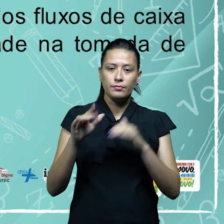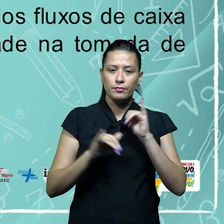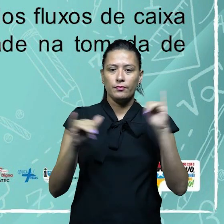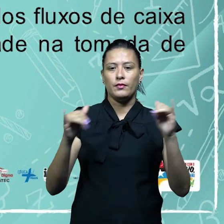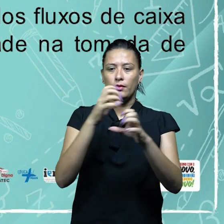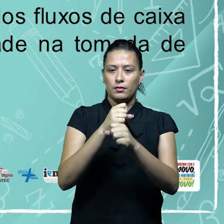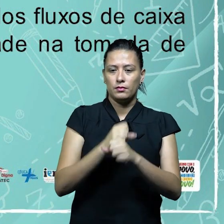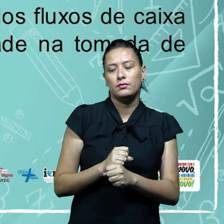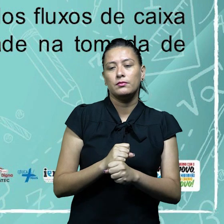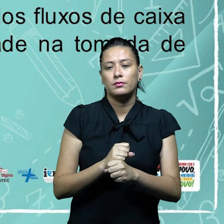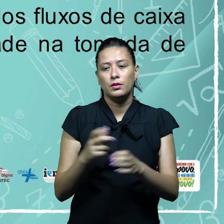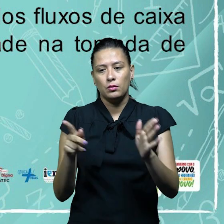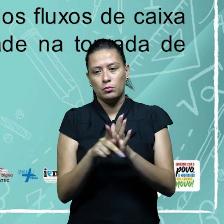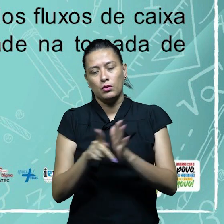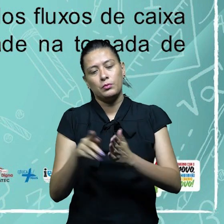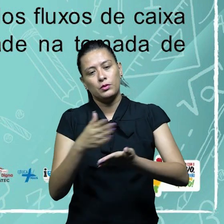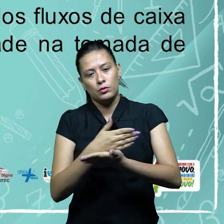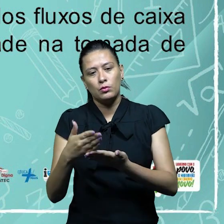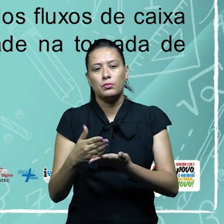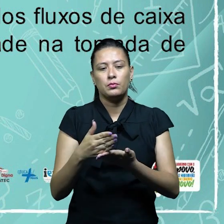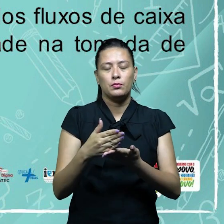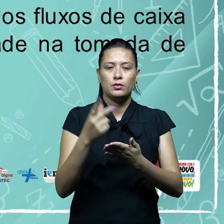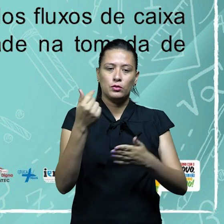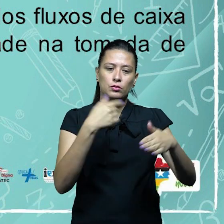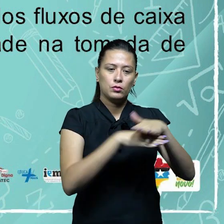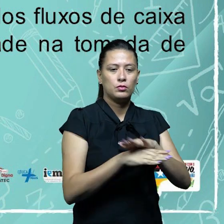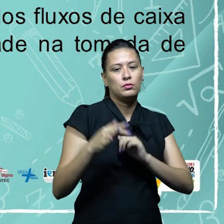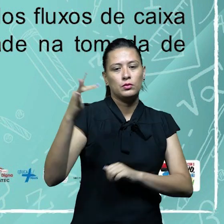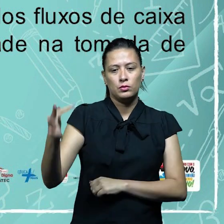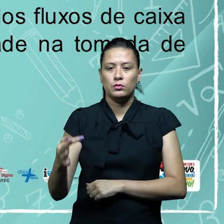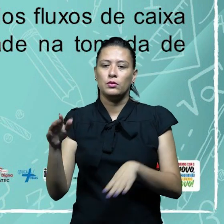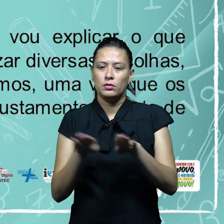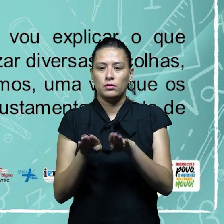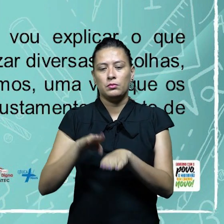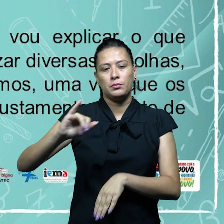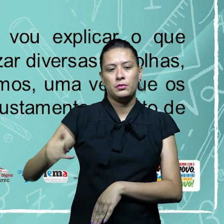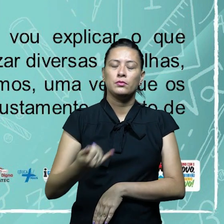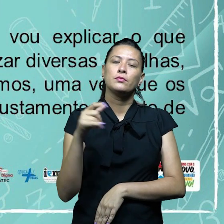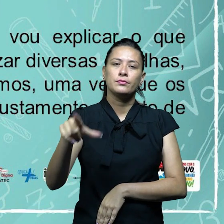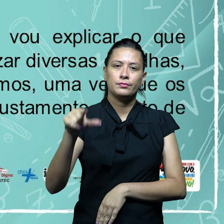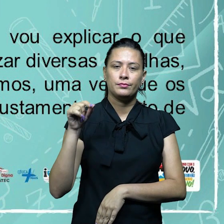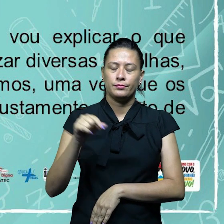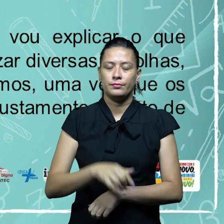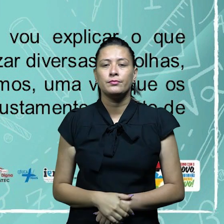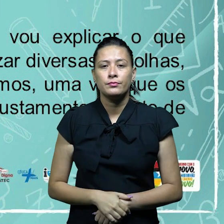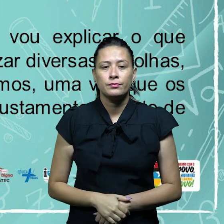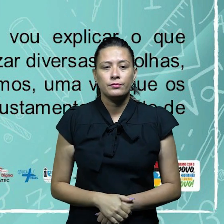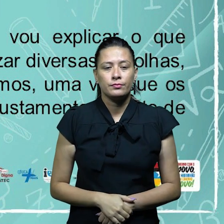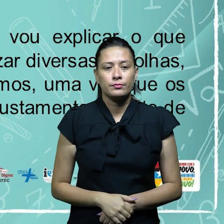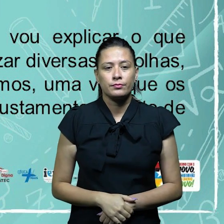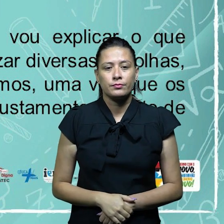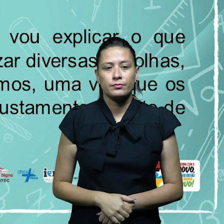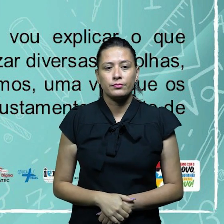de caixa futuros e considera os custos de oportunidade na tomada de decisão. Então, ok, vamos ver o que vence esse custo